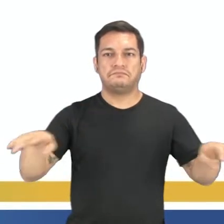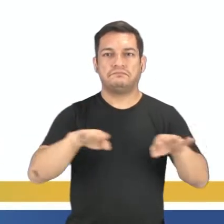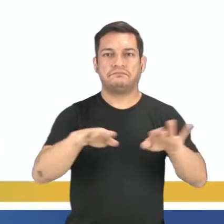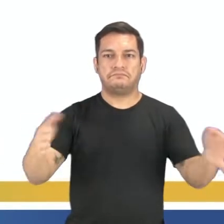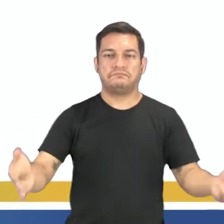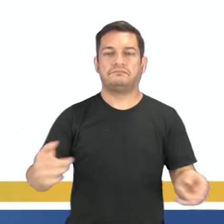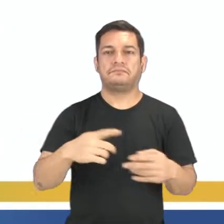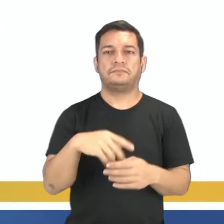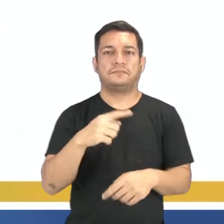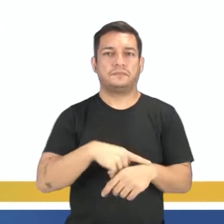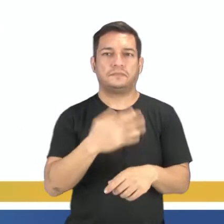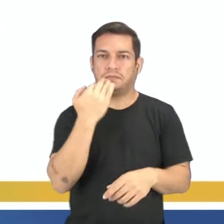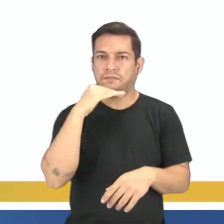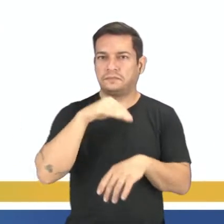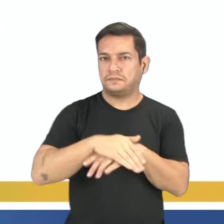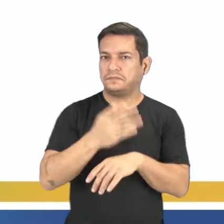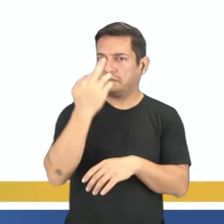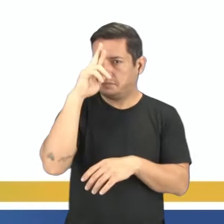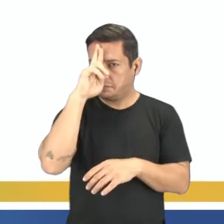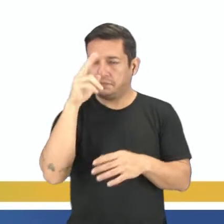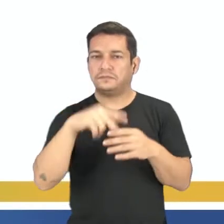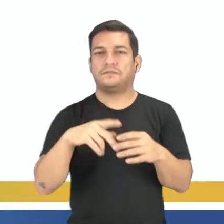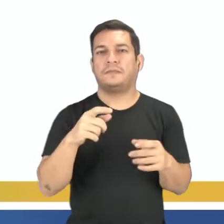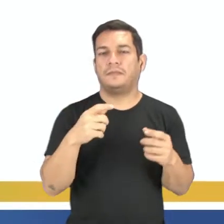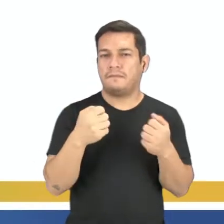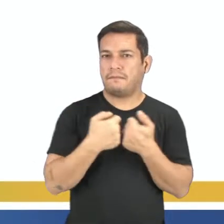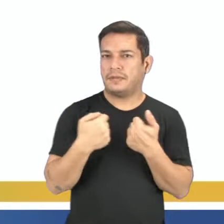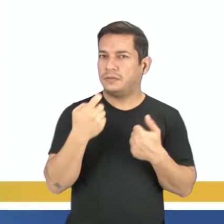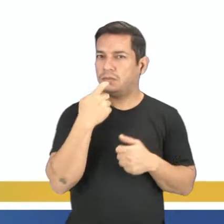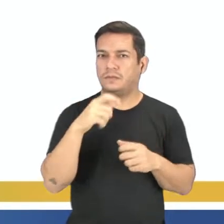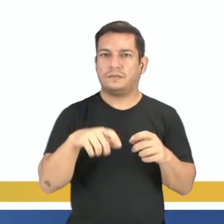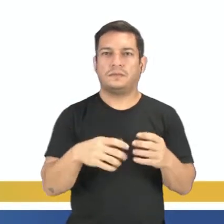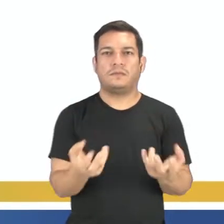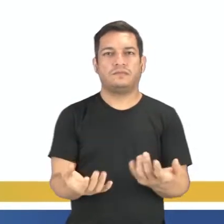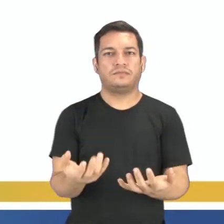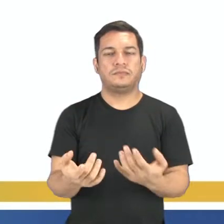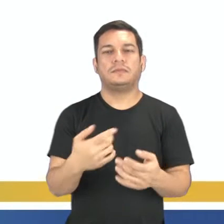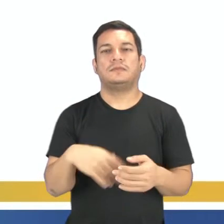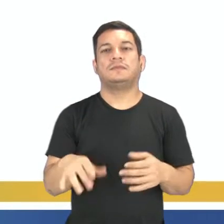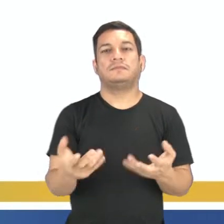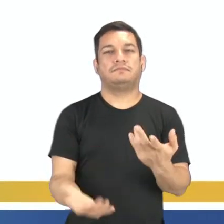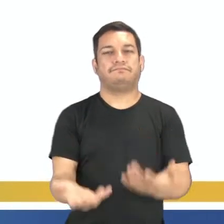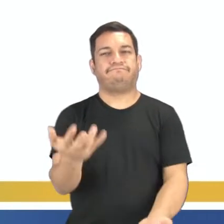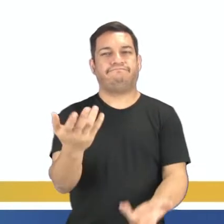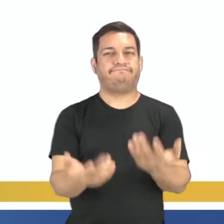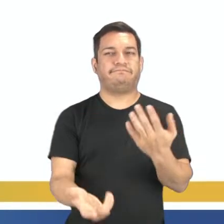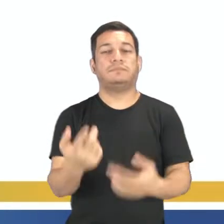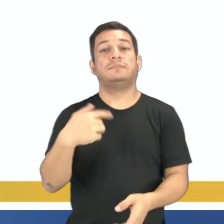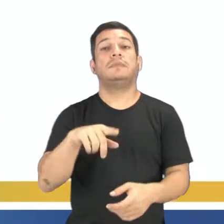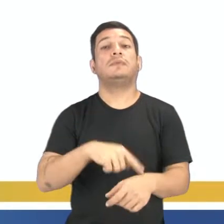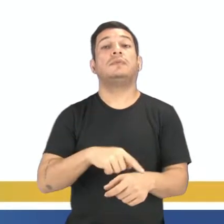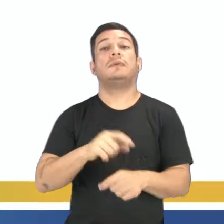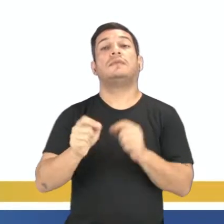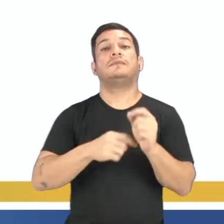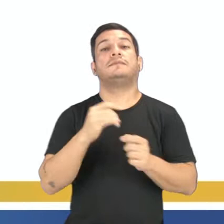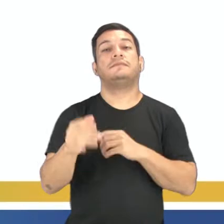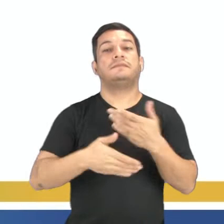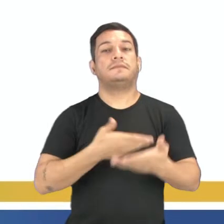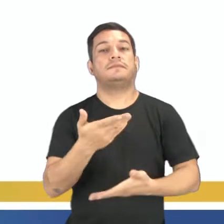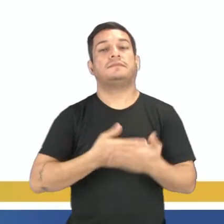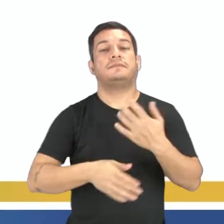durante refeições, perto do fogão, da lareira, etc. Essa era uma forma de transmitir suas